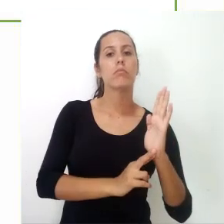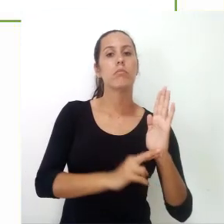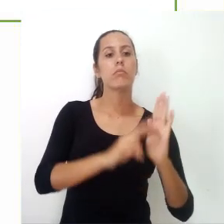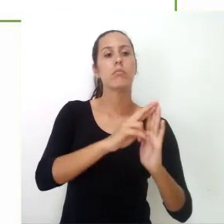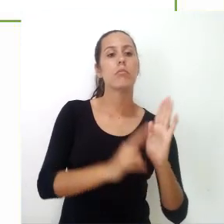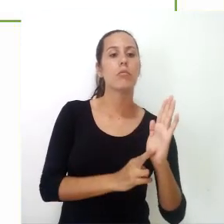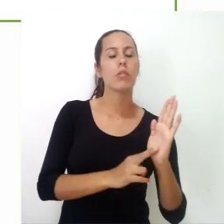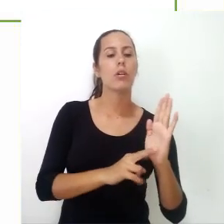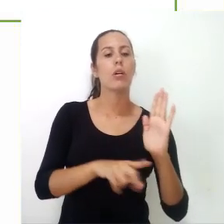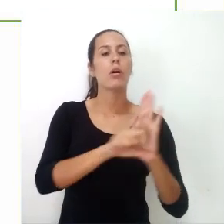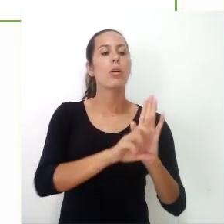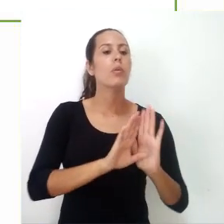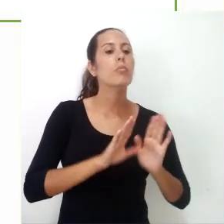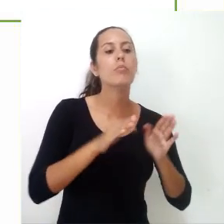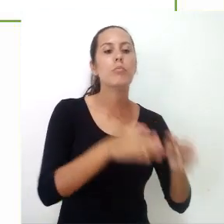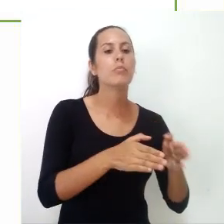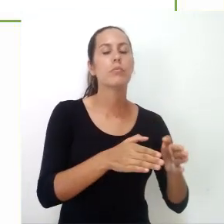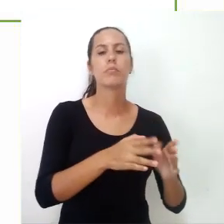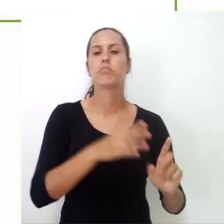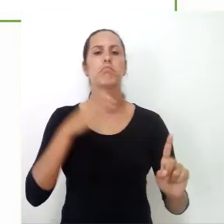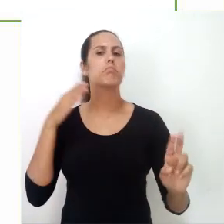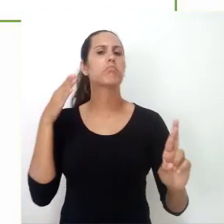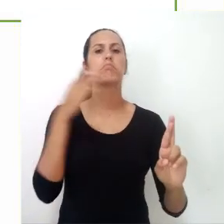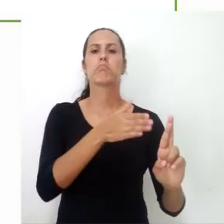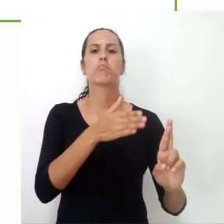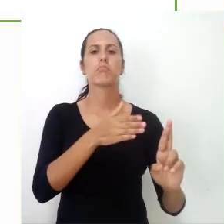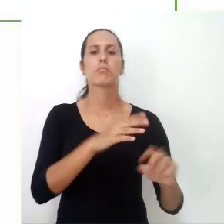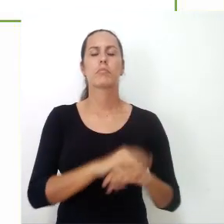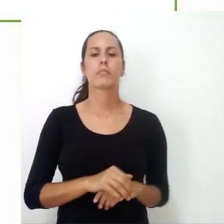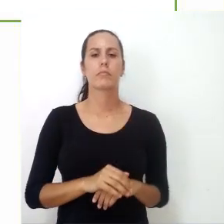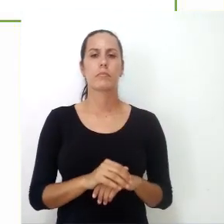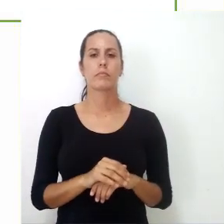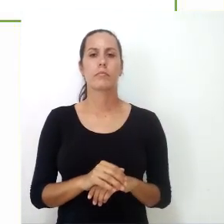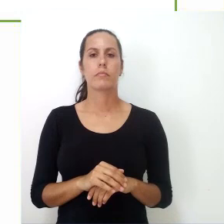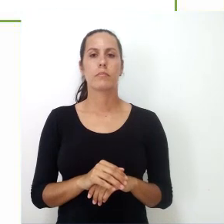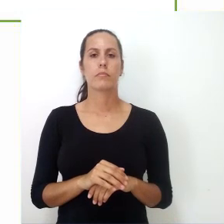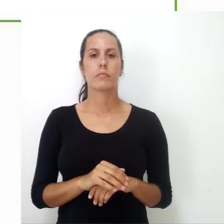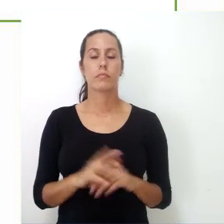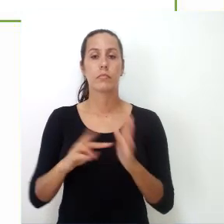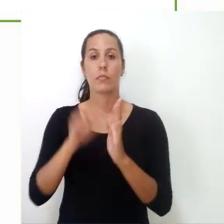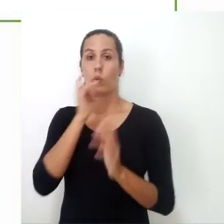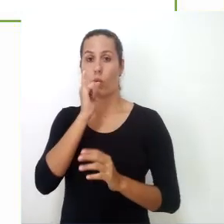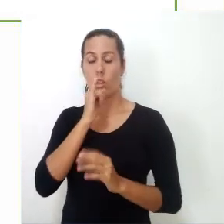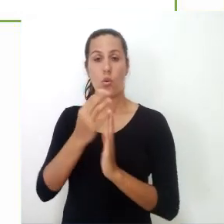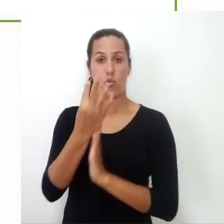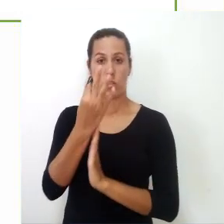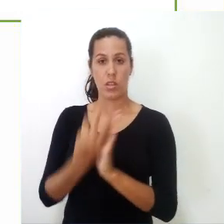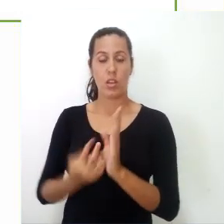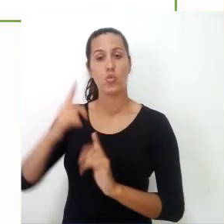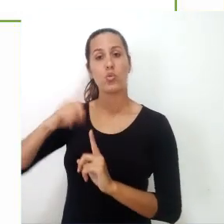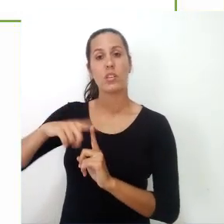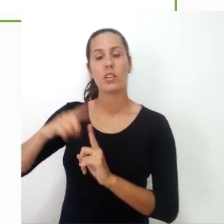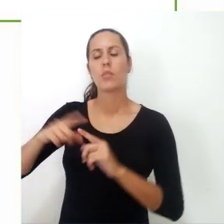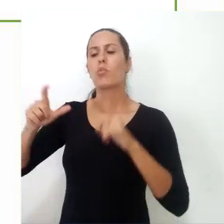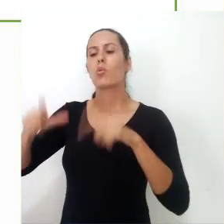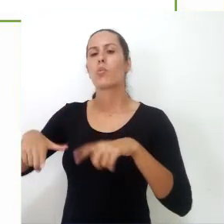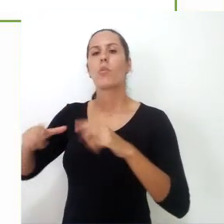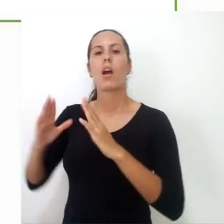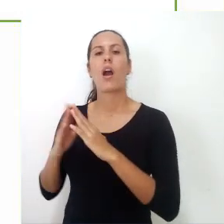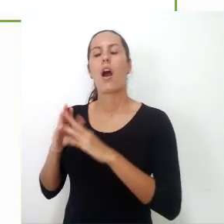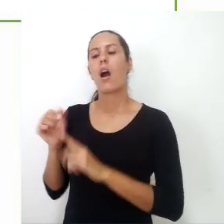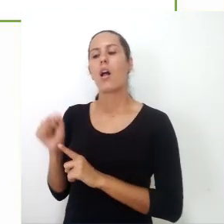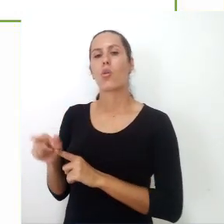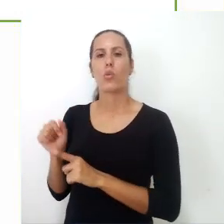na regulamentação do que está em questão, ou seja, um texto normativo voltado ao aluguel, por exemplo,